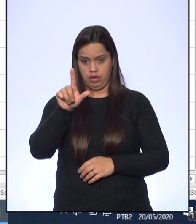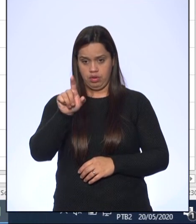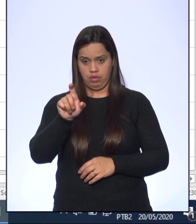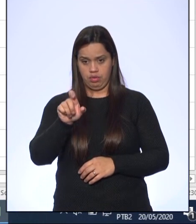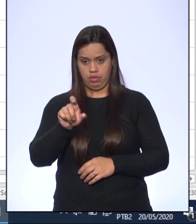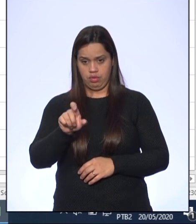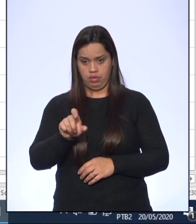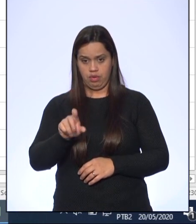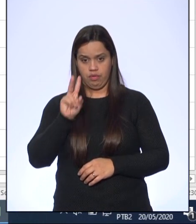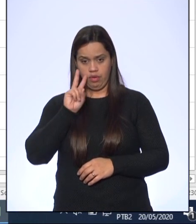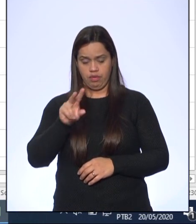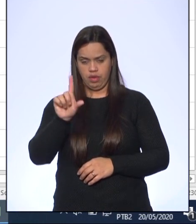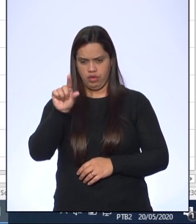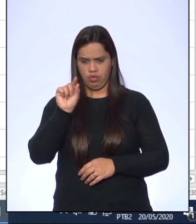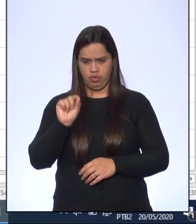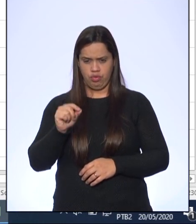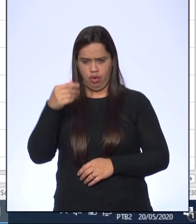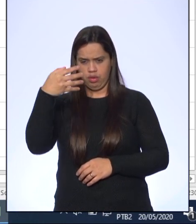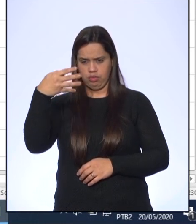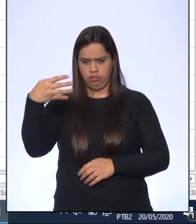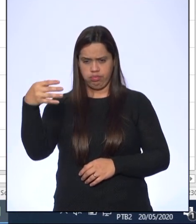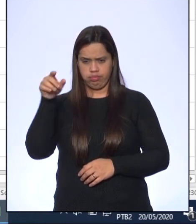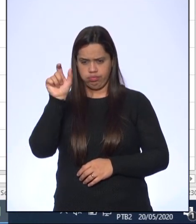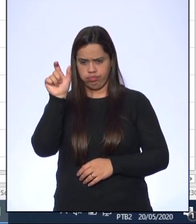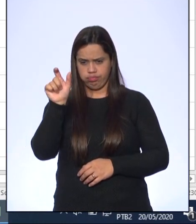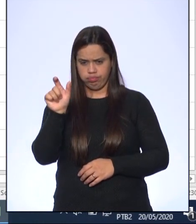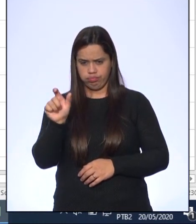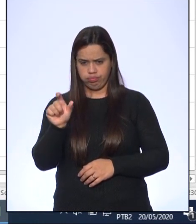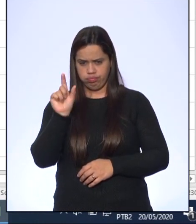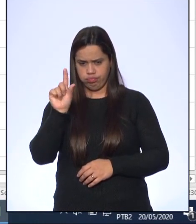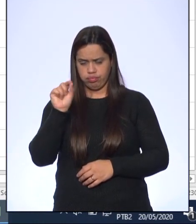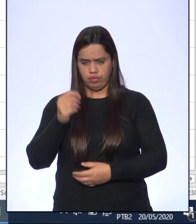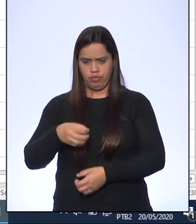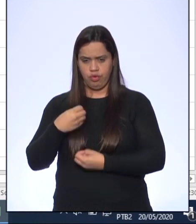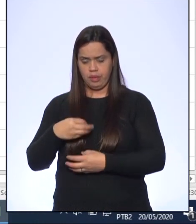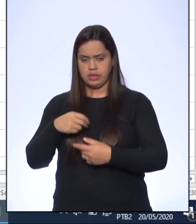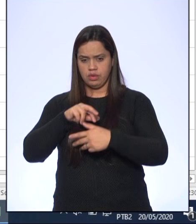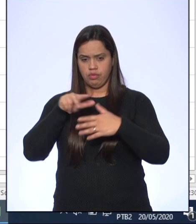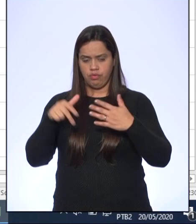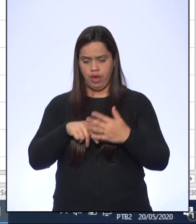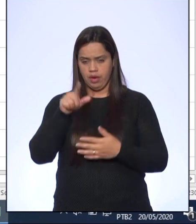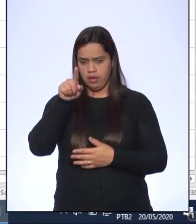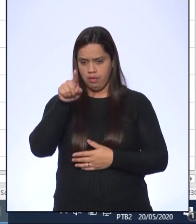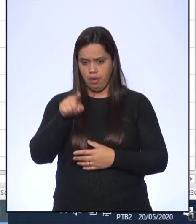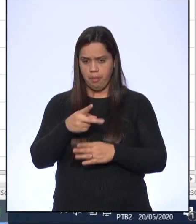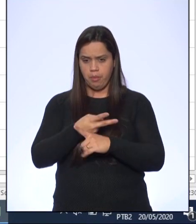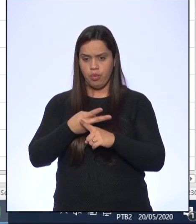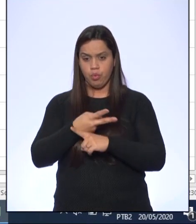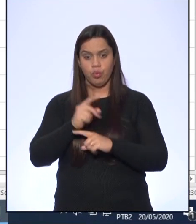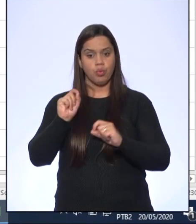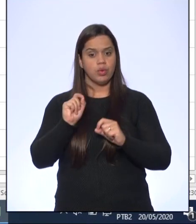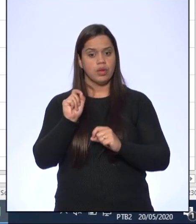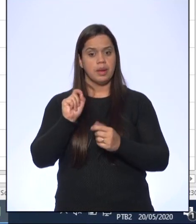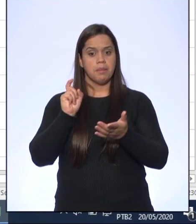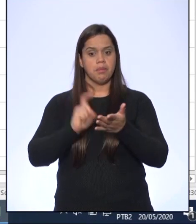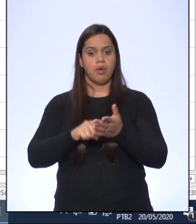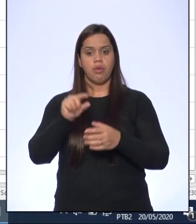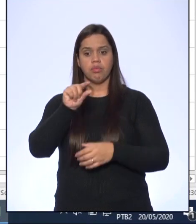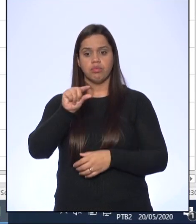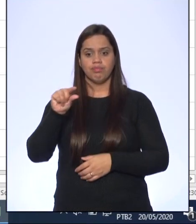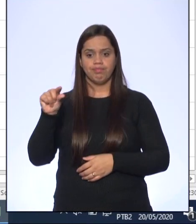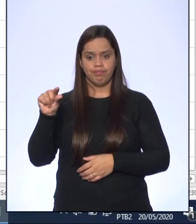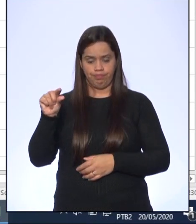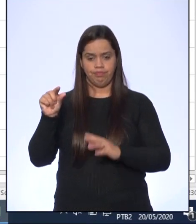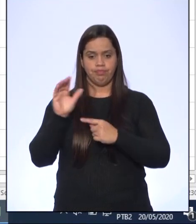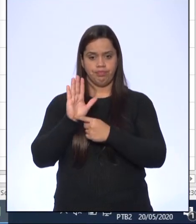vai aparecer uma infinidade de informação. Onde a gente tem que ir? Formatar célula. Se eu clicar